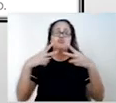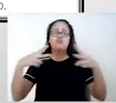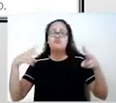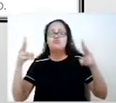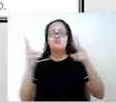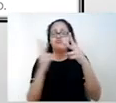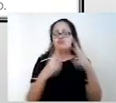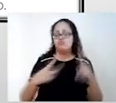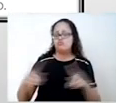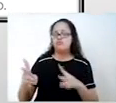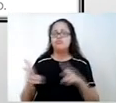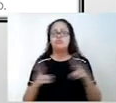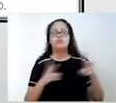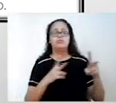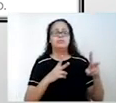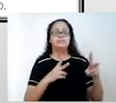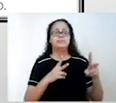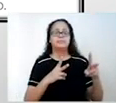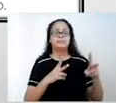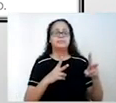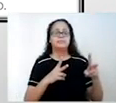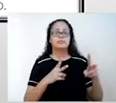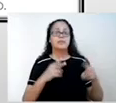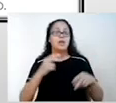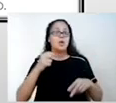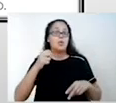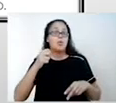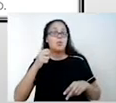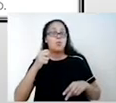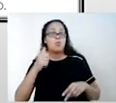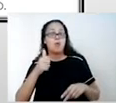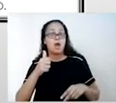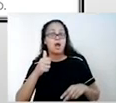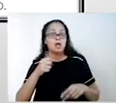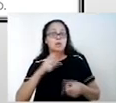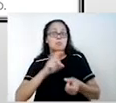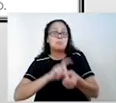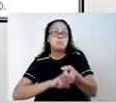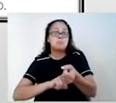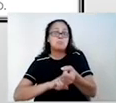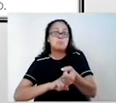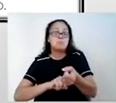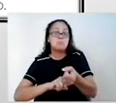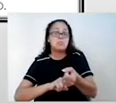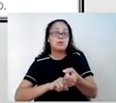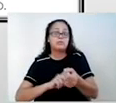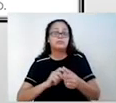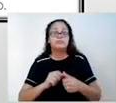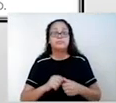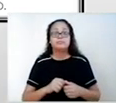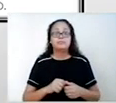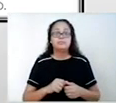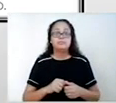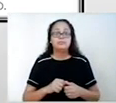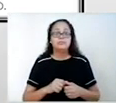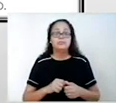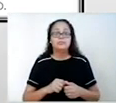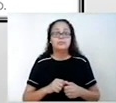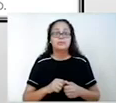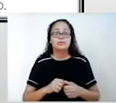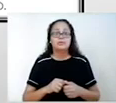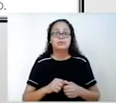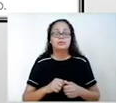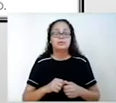tudo em volta. Então, ela quase teve um colapso nervoso. Não é que eles fossem